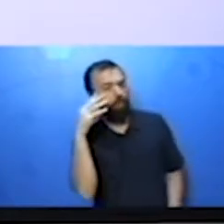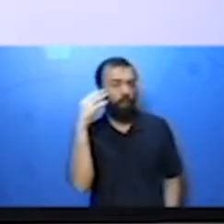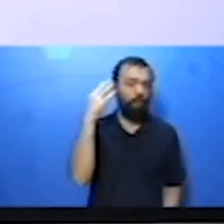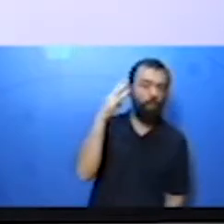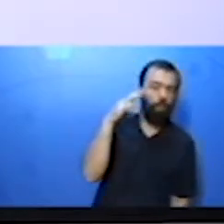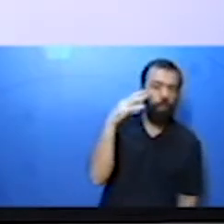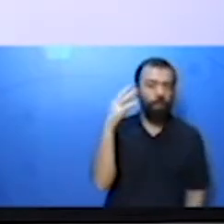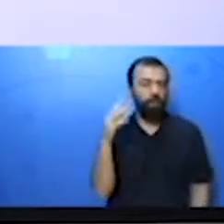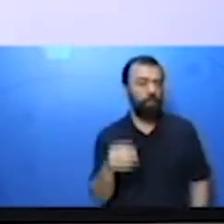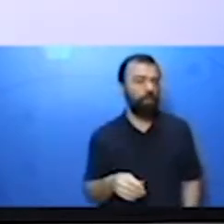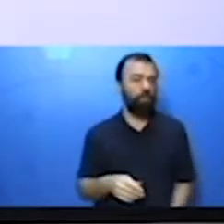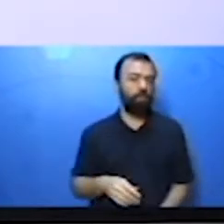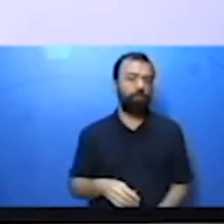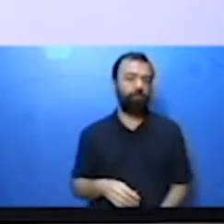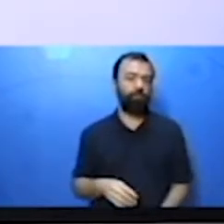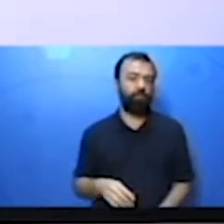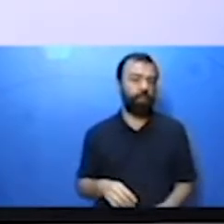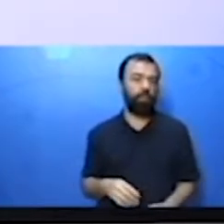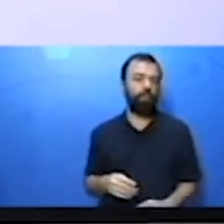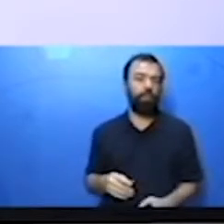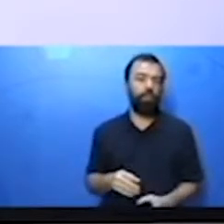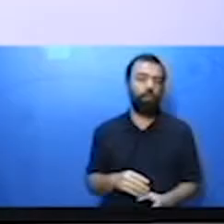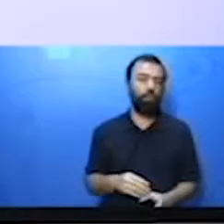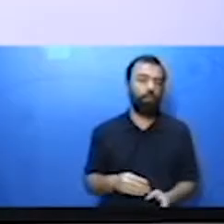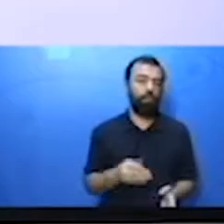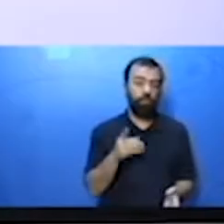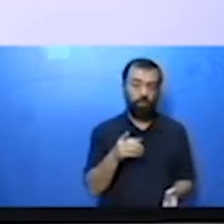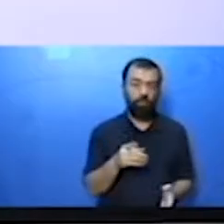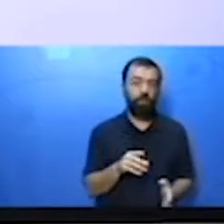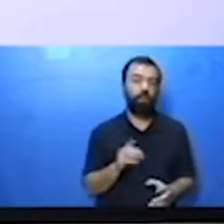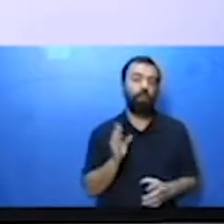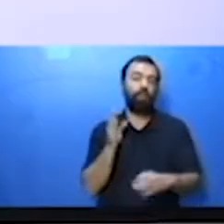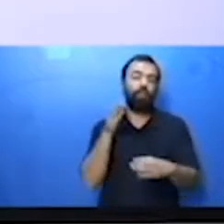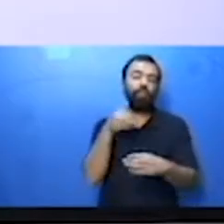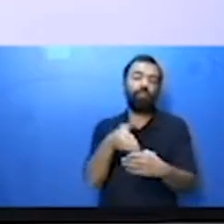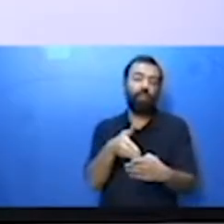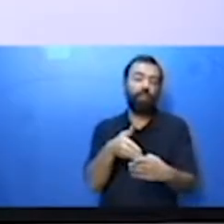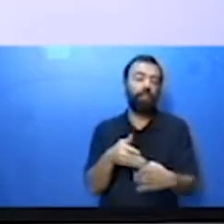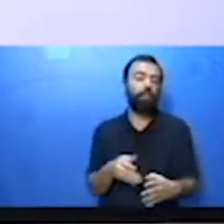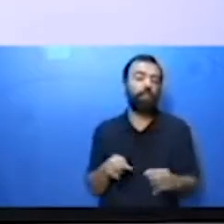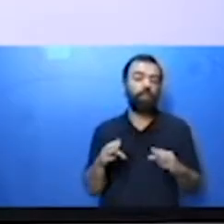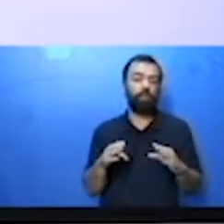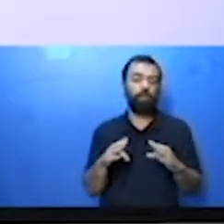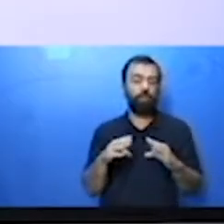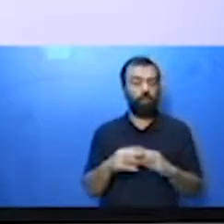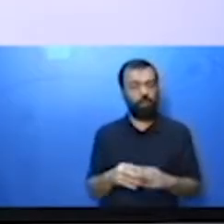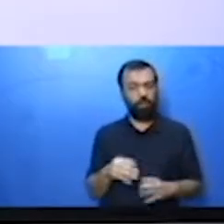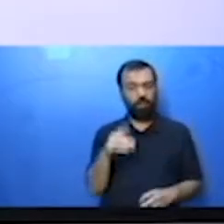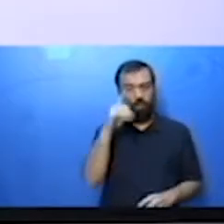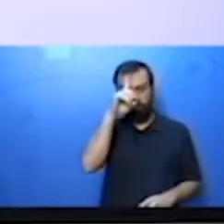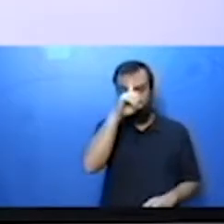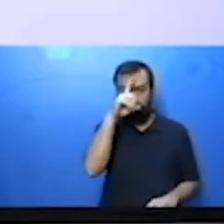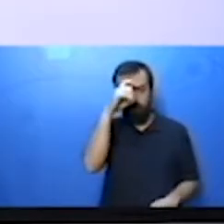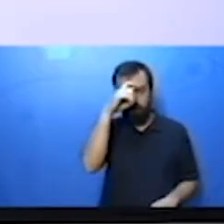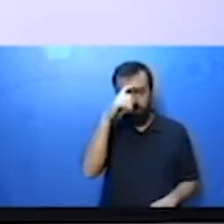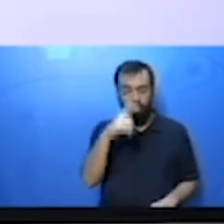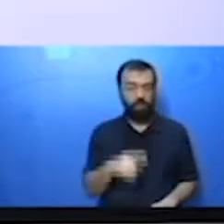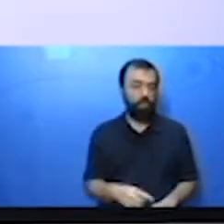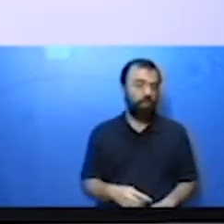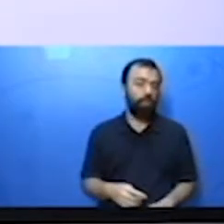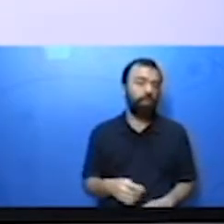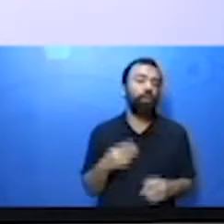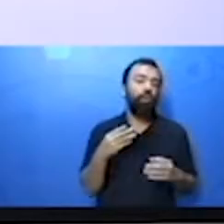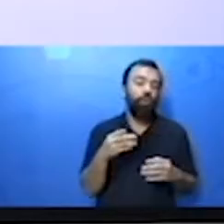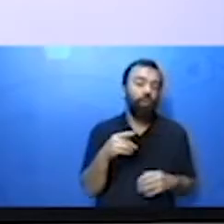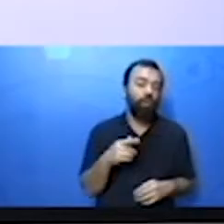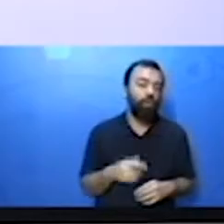postinho, né? Eles estão ali para nos servir, nos atender e assim evitar vários problemas. Não assim, eu passei mal